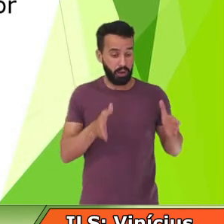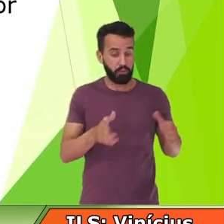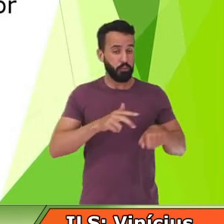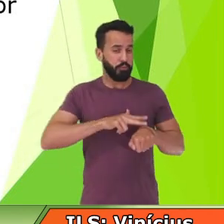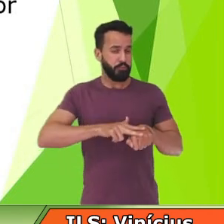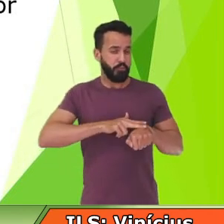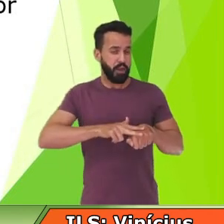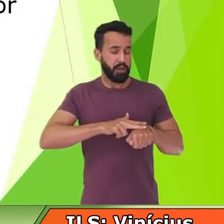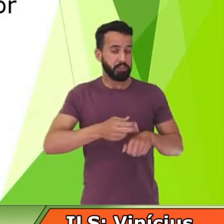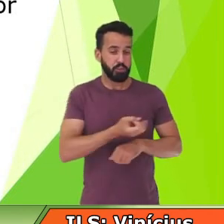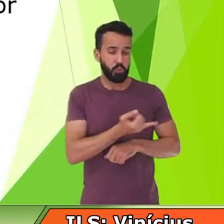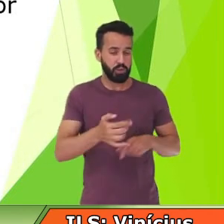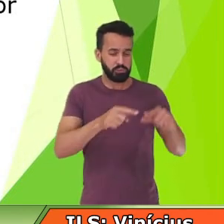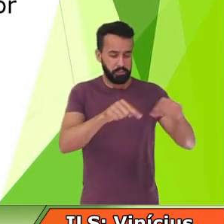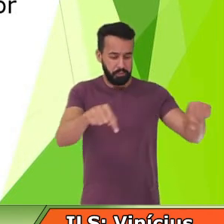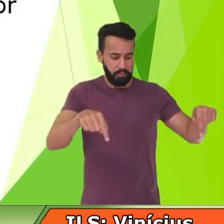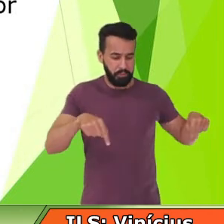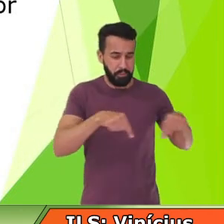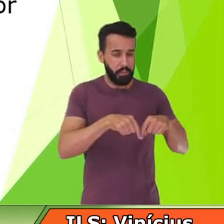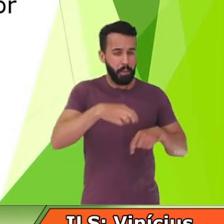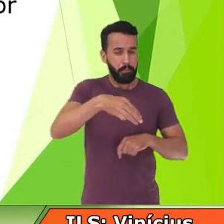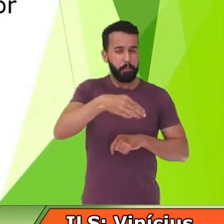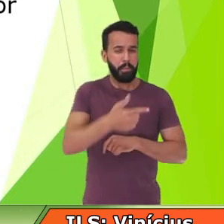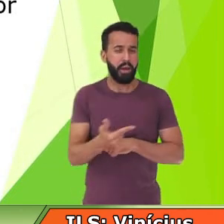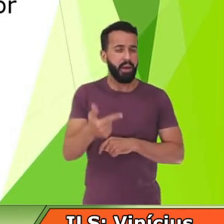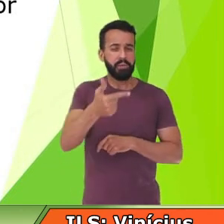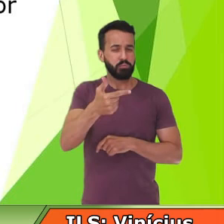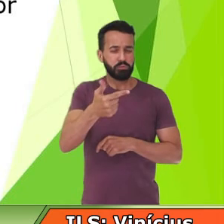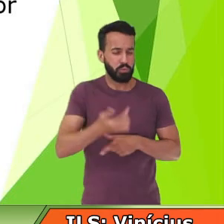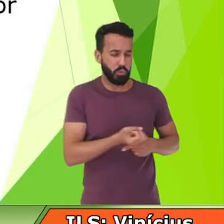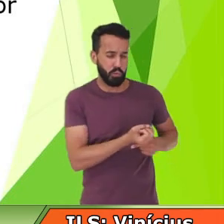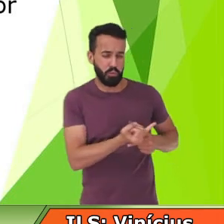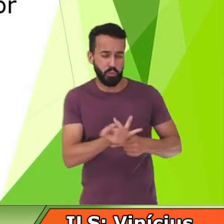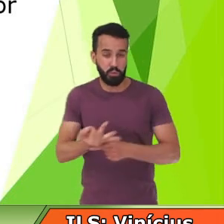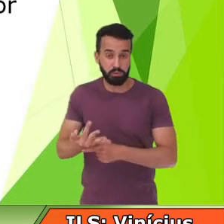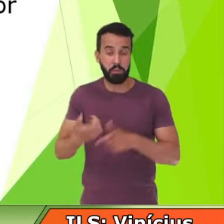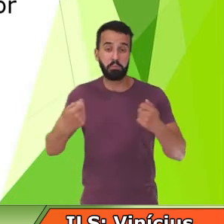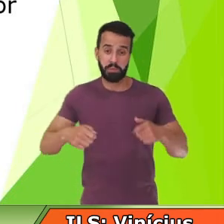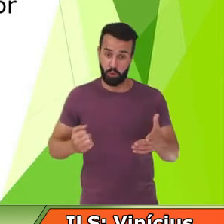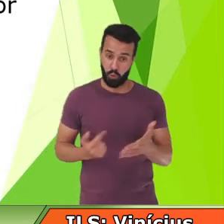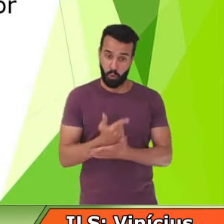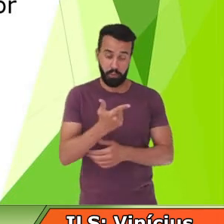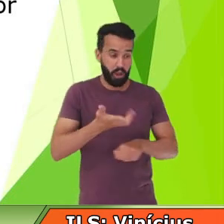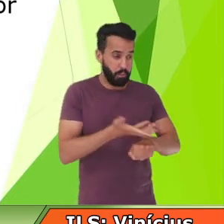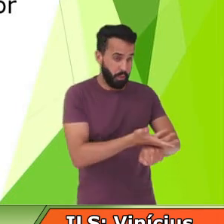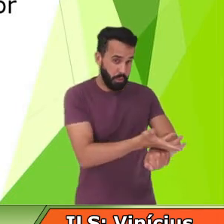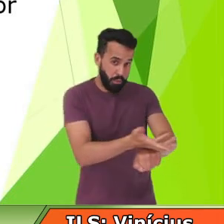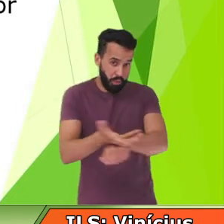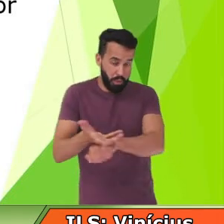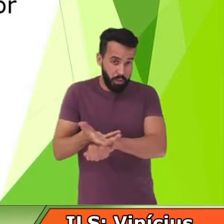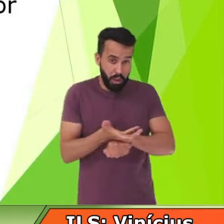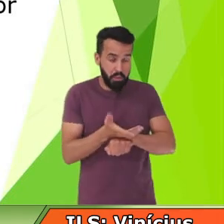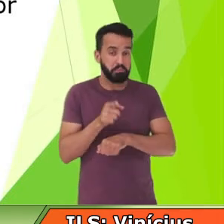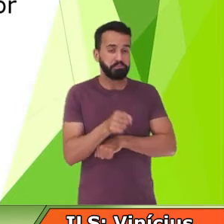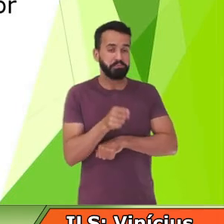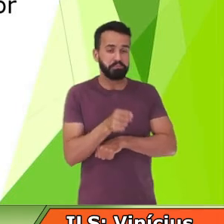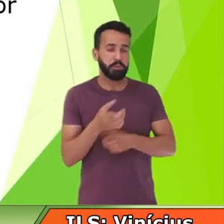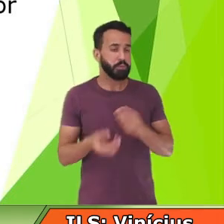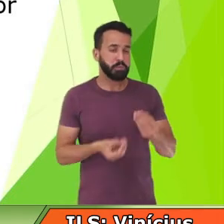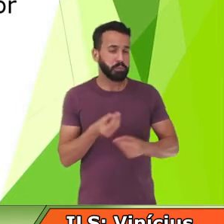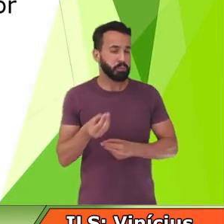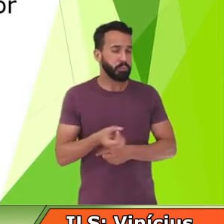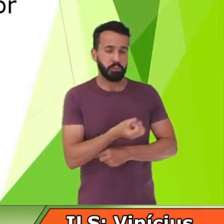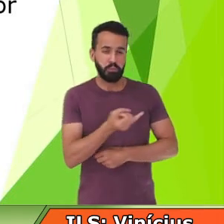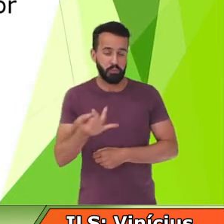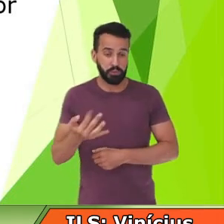verde. Quantos metros quadrados de grama verde o administrador deverá comprar para cobrir todo o campo? E aqui